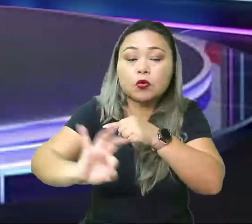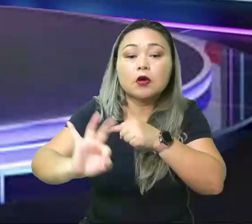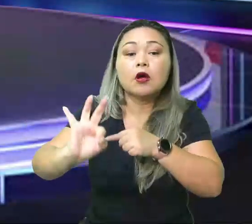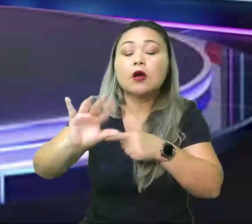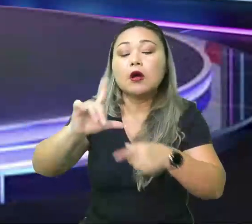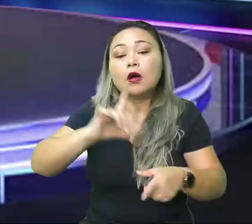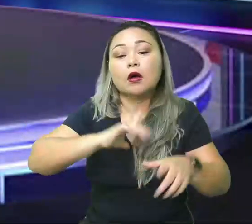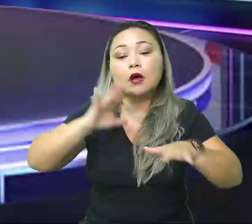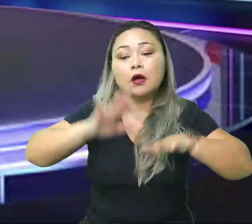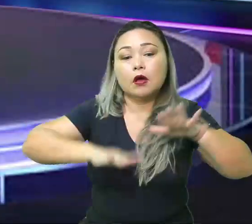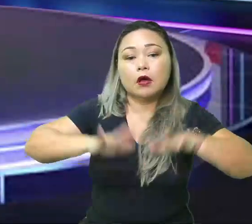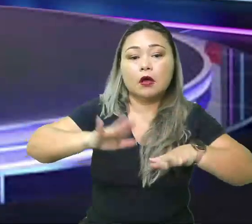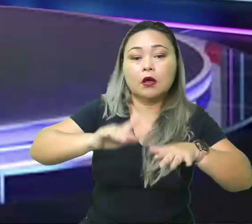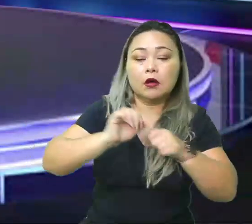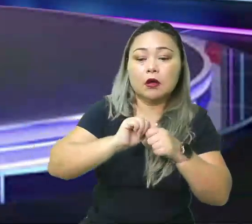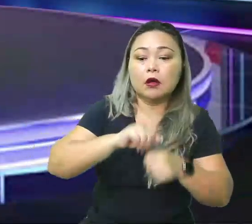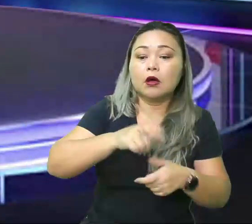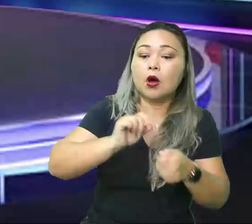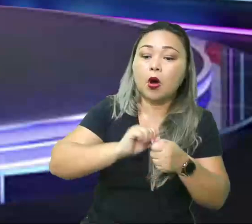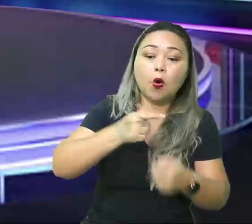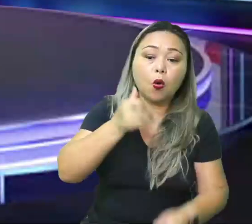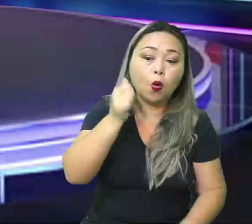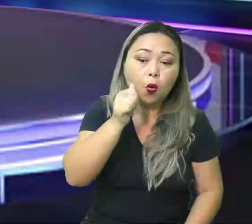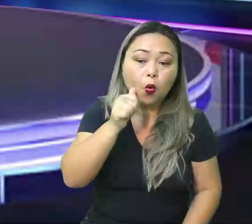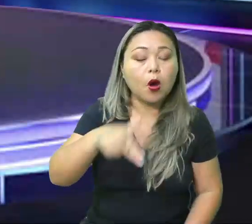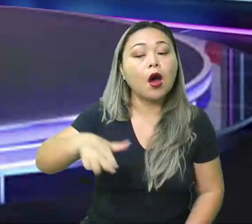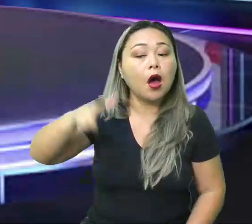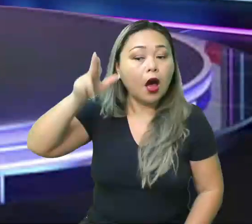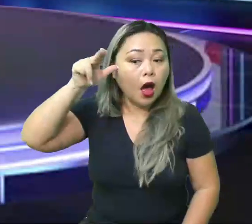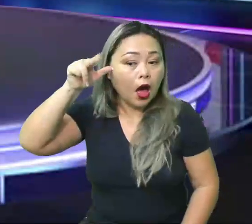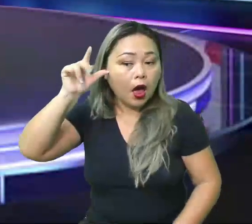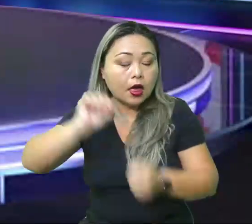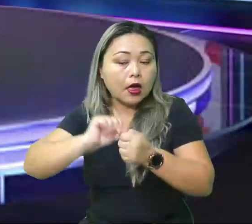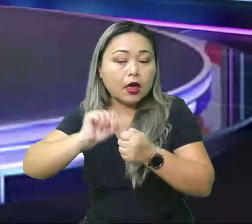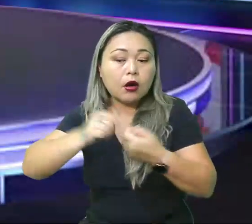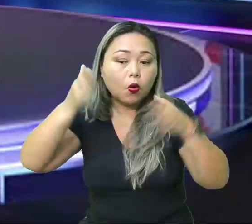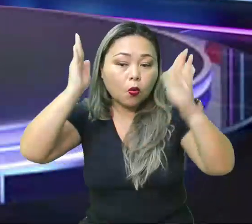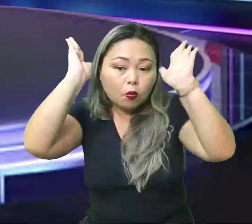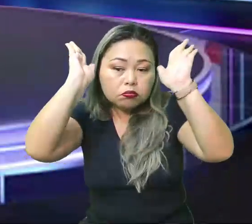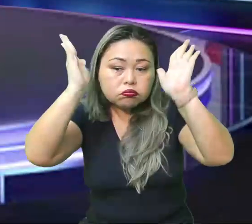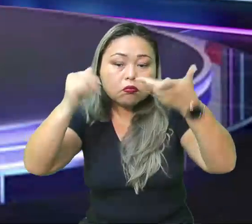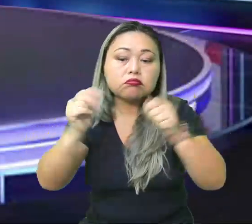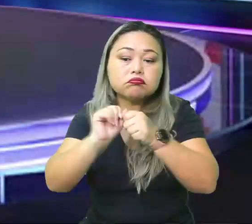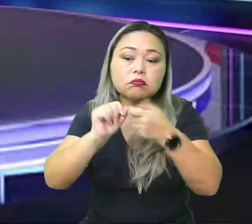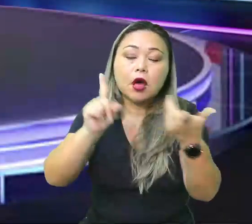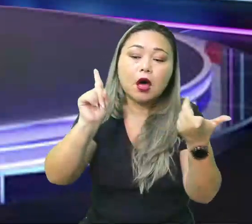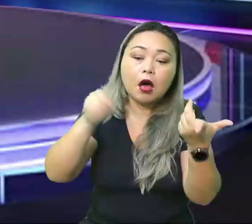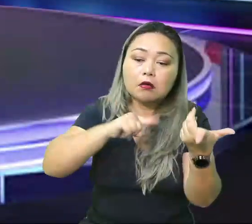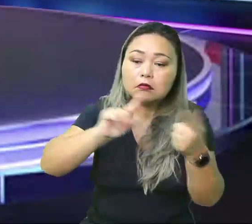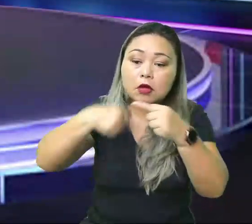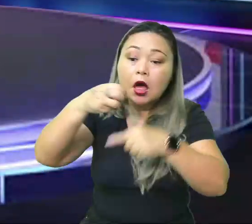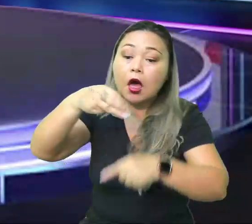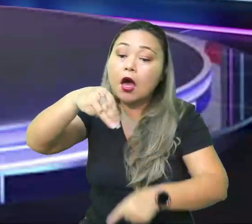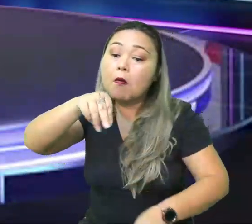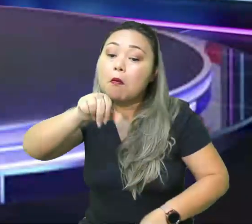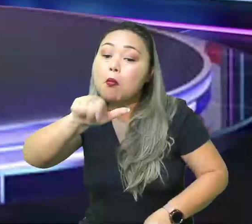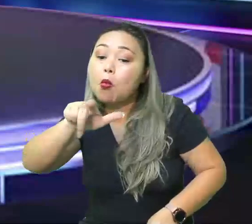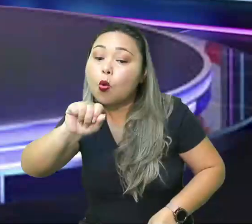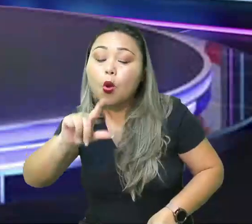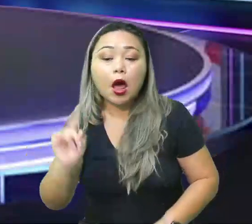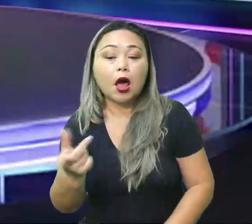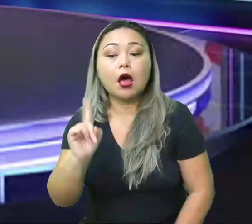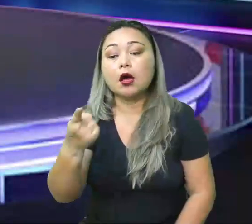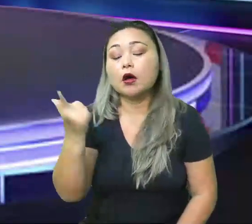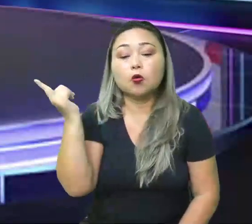caso que a gente tem ali da égua com o burro, certo? Que aí você vai ter a formação da mula, e a mula